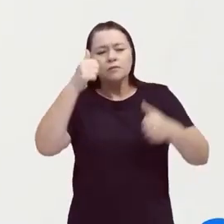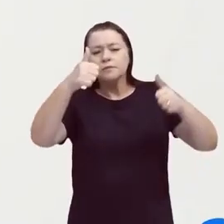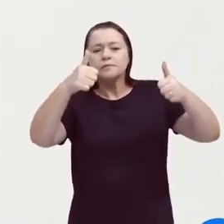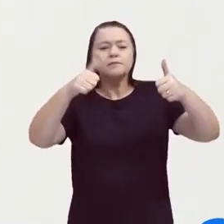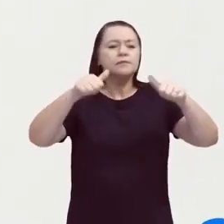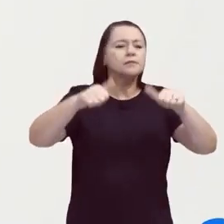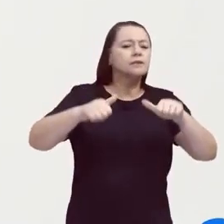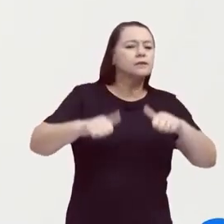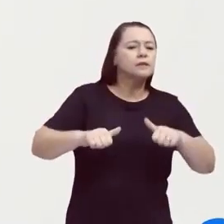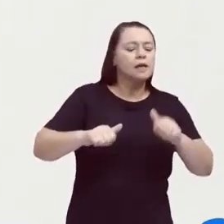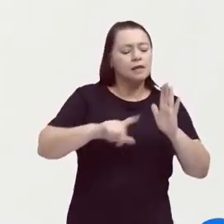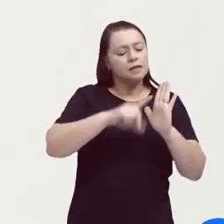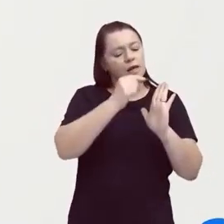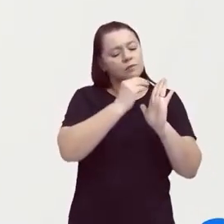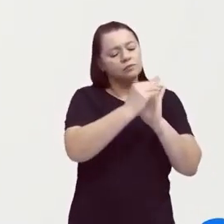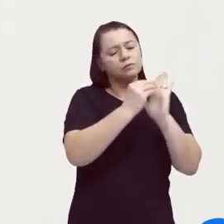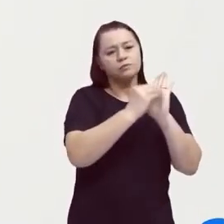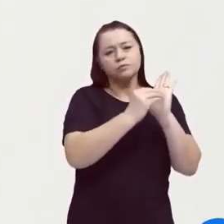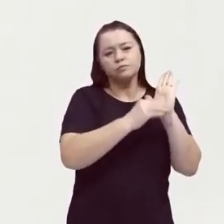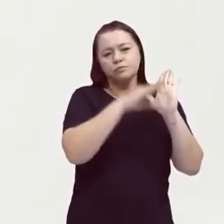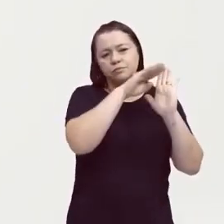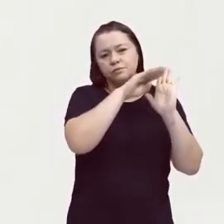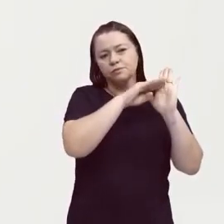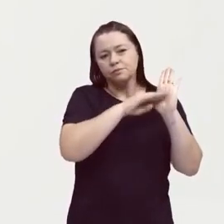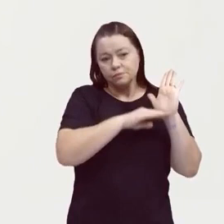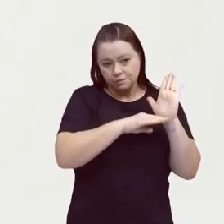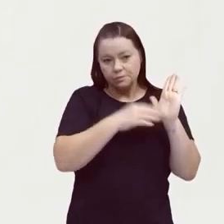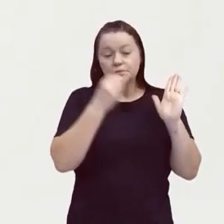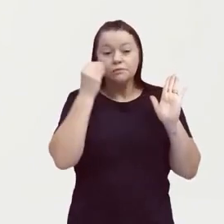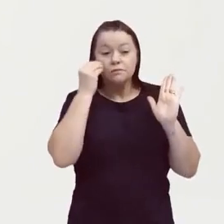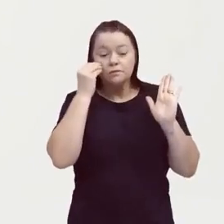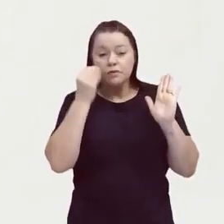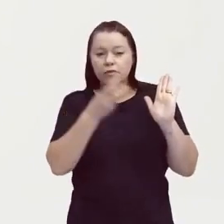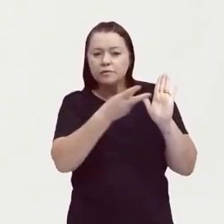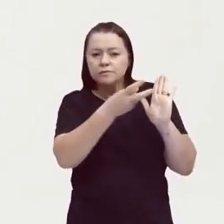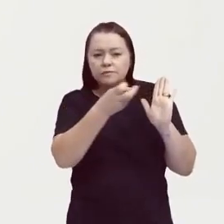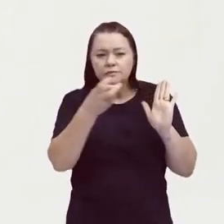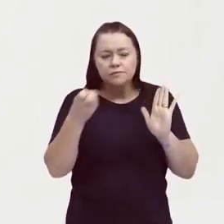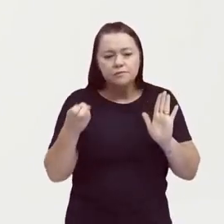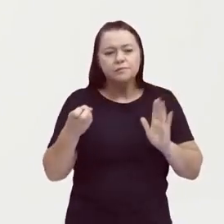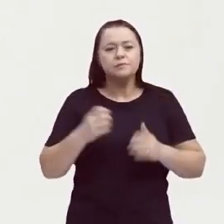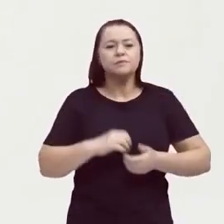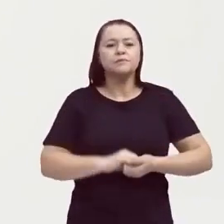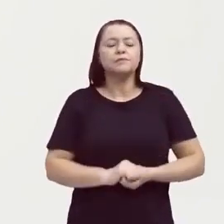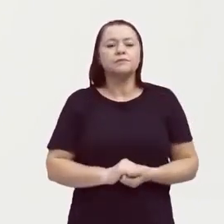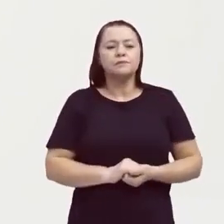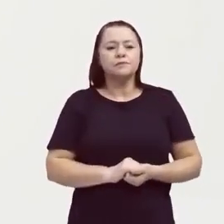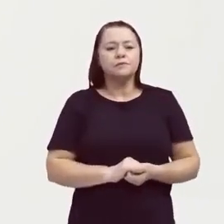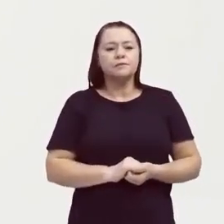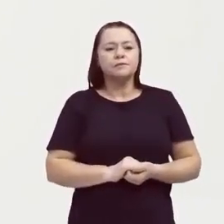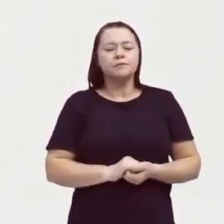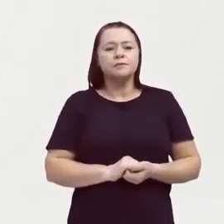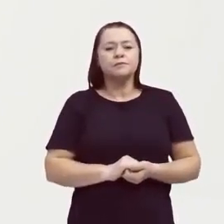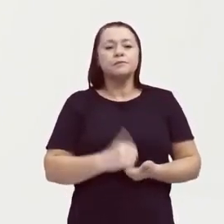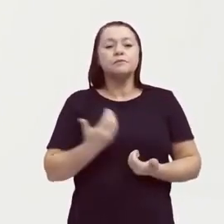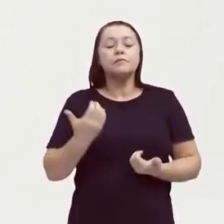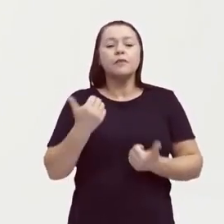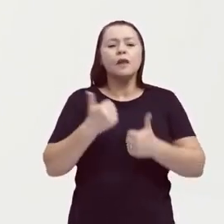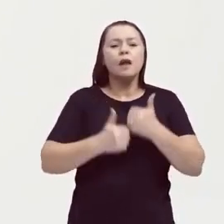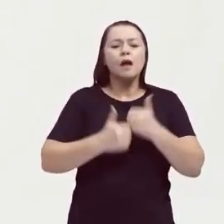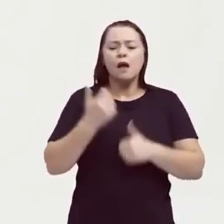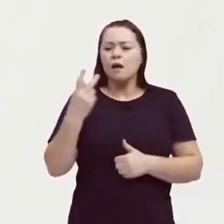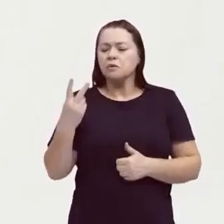da senhora Lopes, tá certo? Então podemos observar aqui pela lista que o quê? O arroz, 2 pacotes,